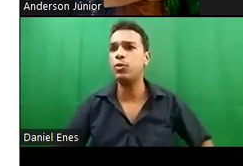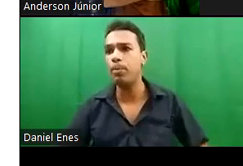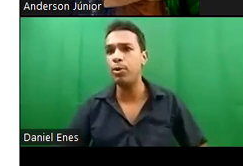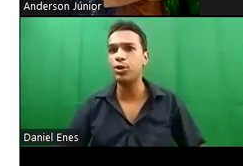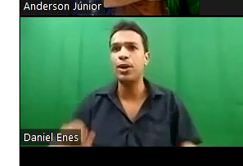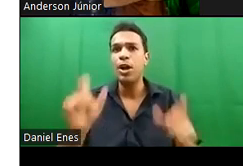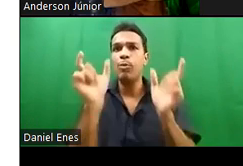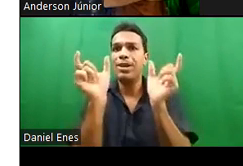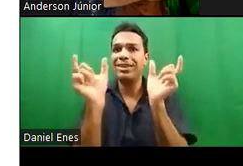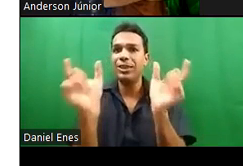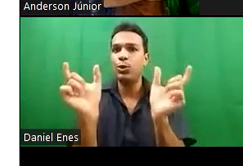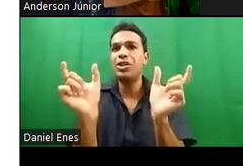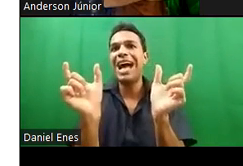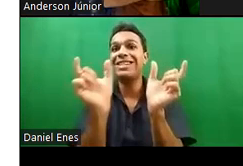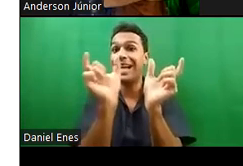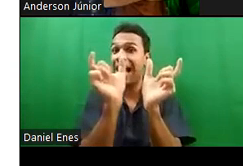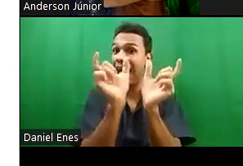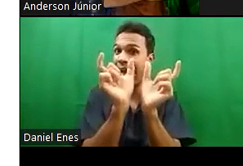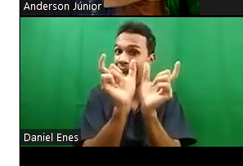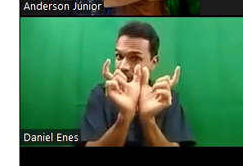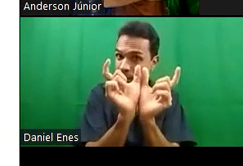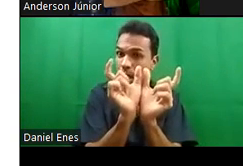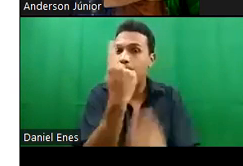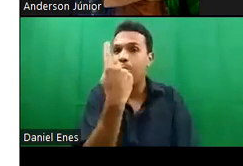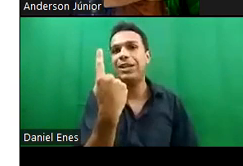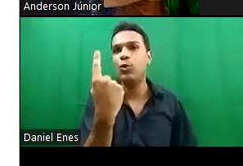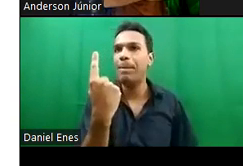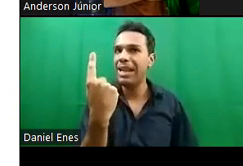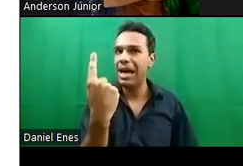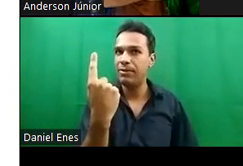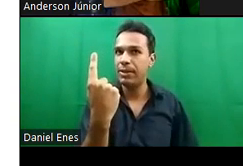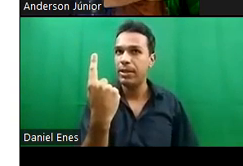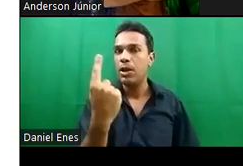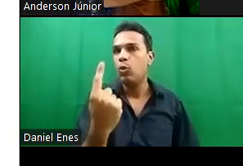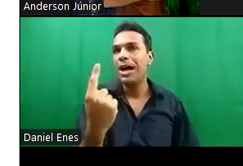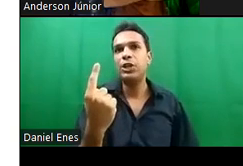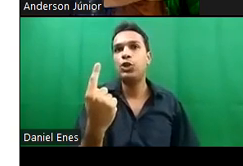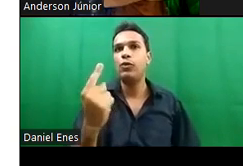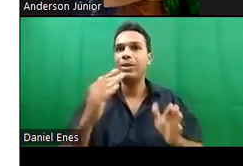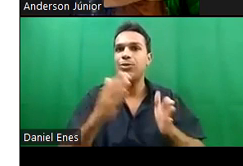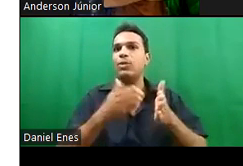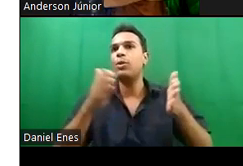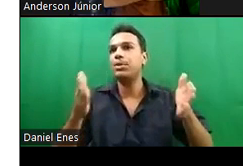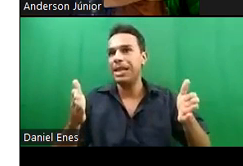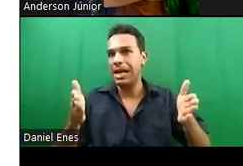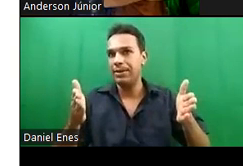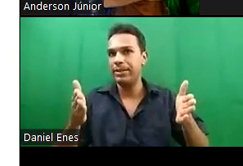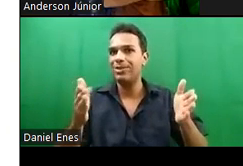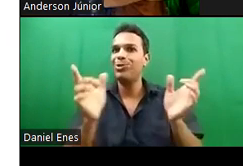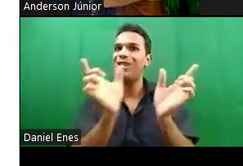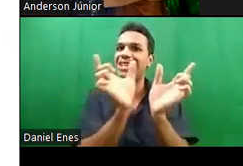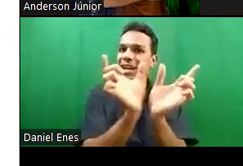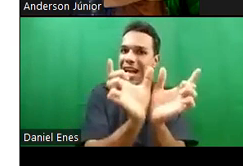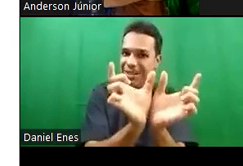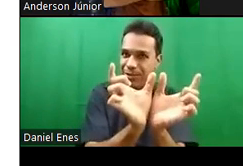substantivo composto? Porque tem 2 radicais, porém uma palavra. Guarda-chuva não são 2 palavras, são